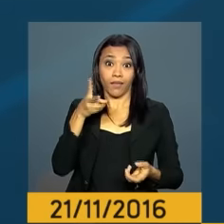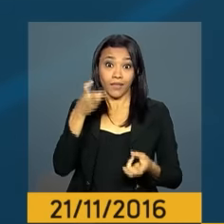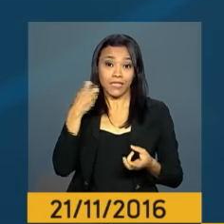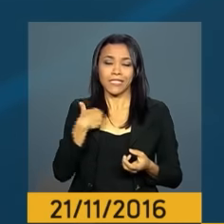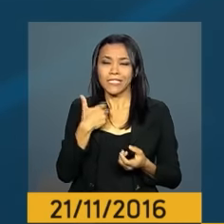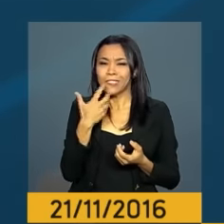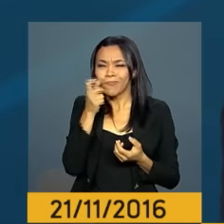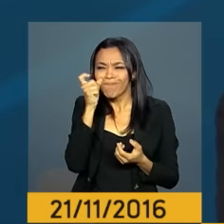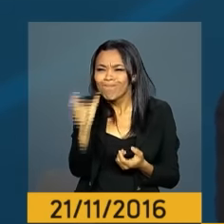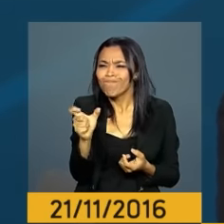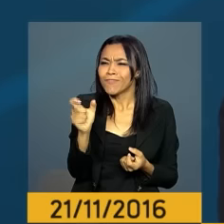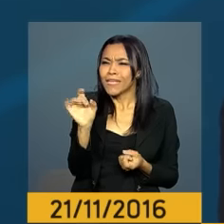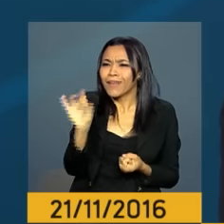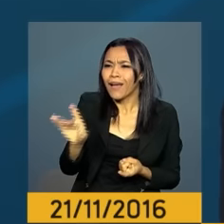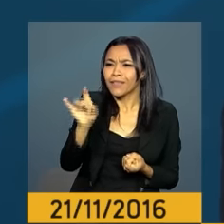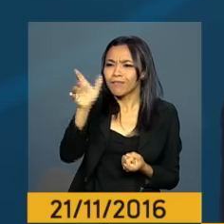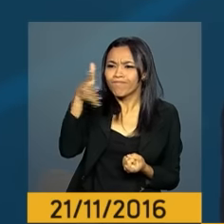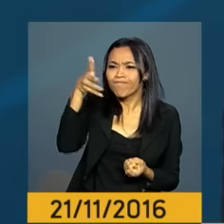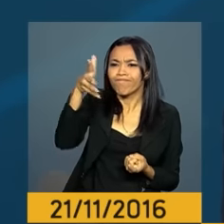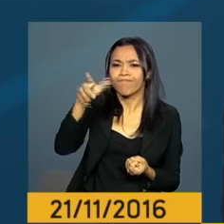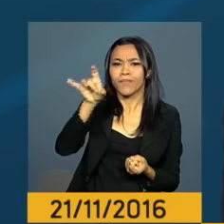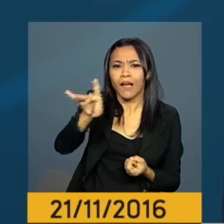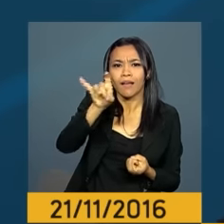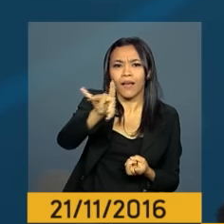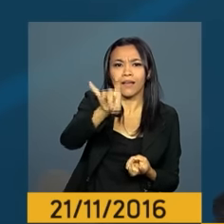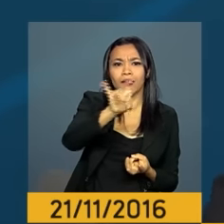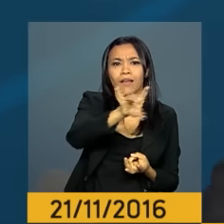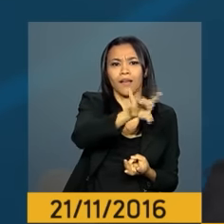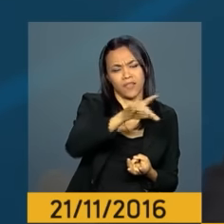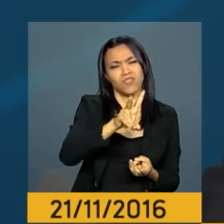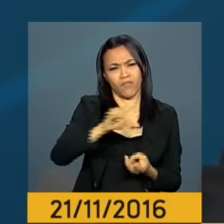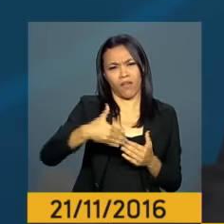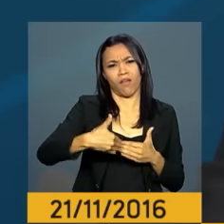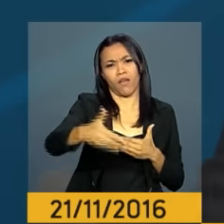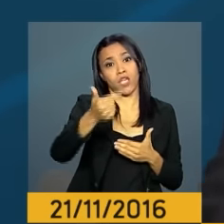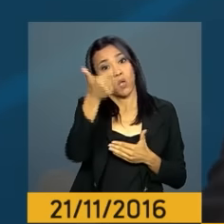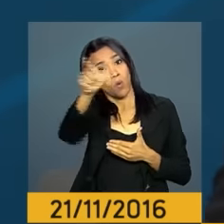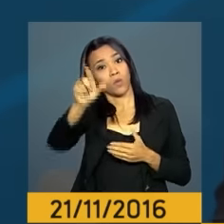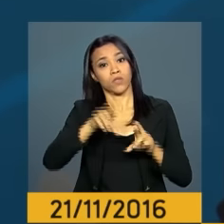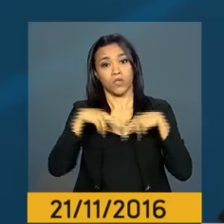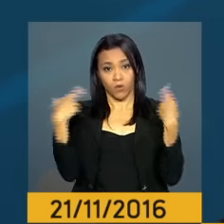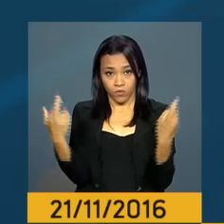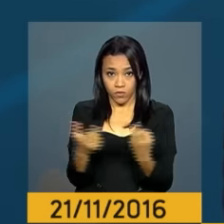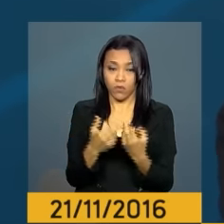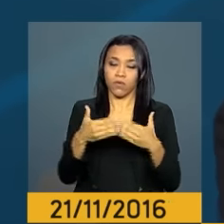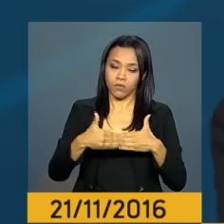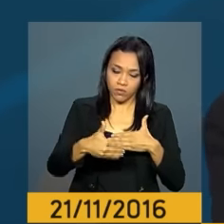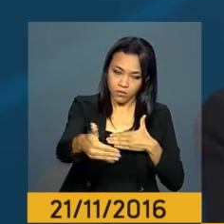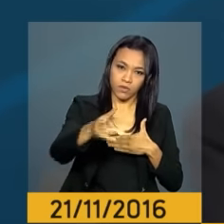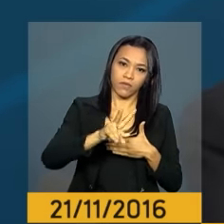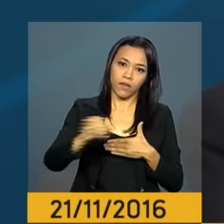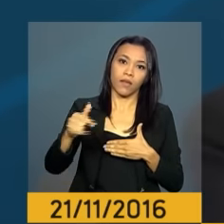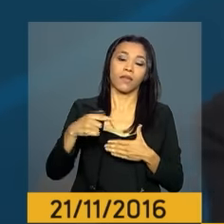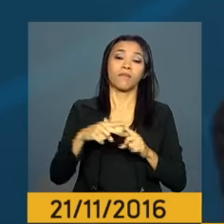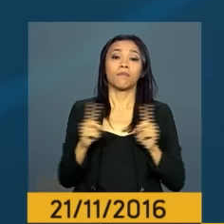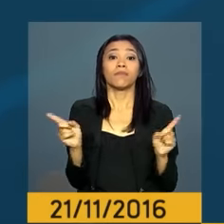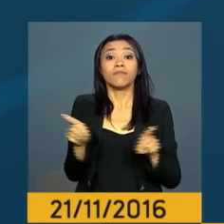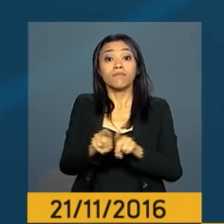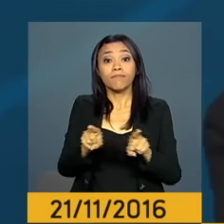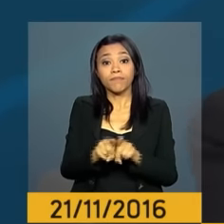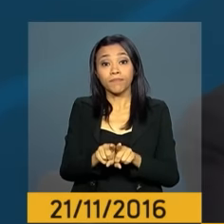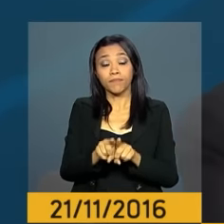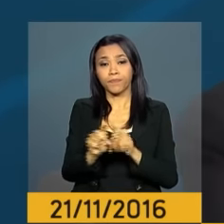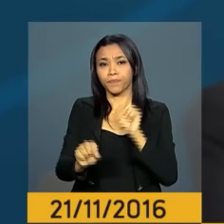um a um o que faremos, certa e seguramente, em outras reuniões que promoveremos aqui do Conselho, mas que também será